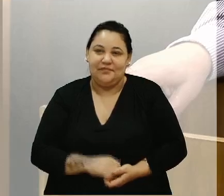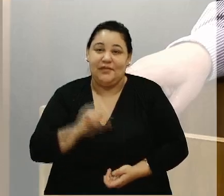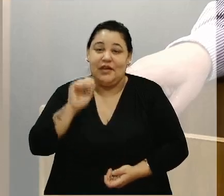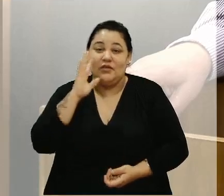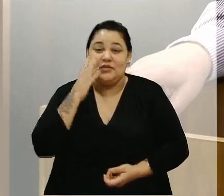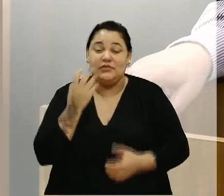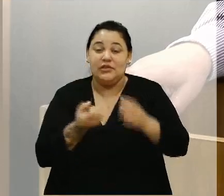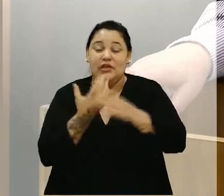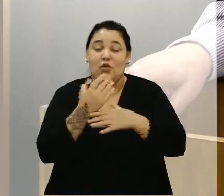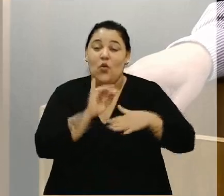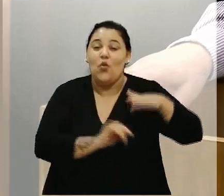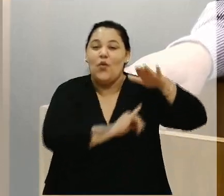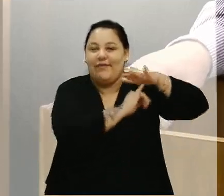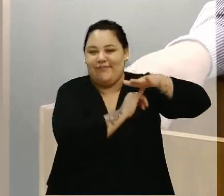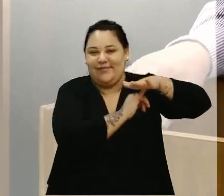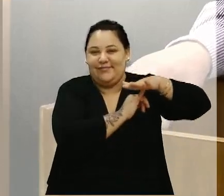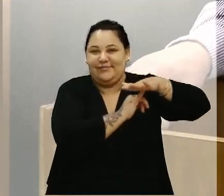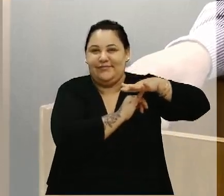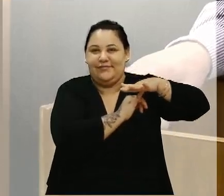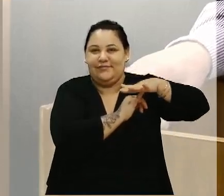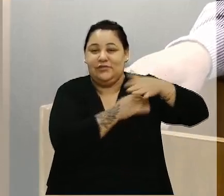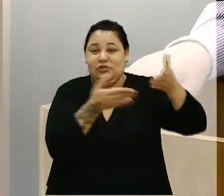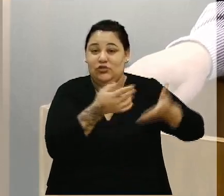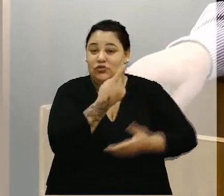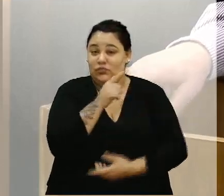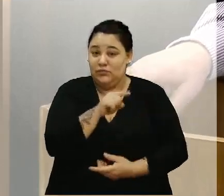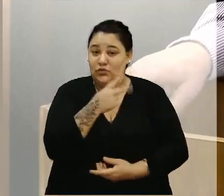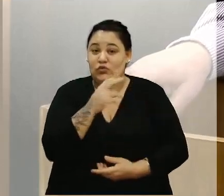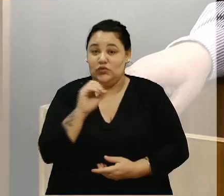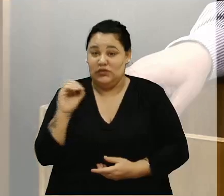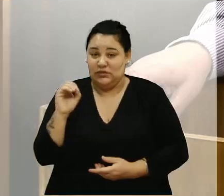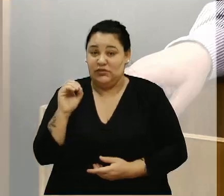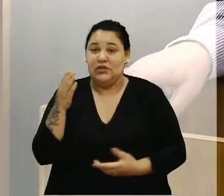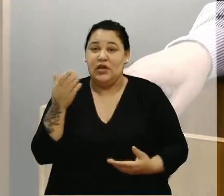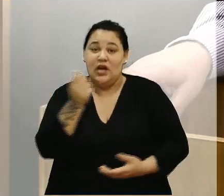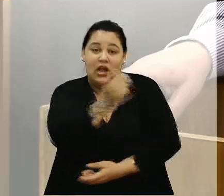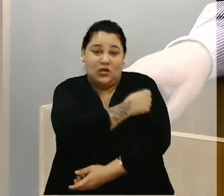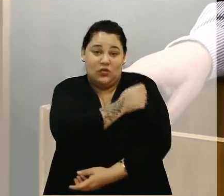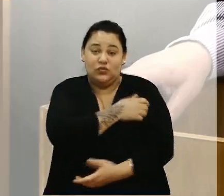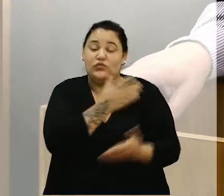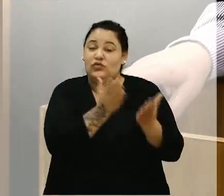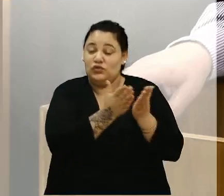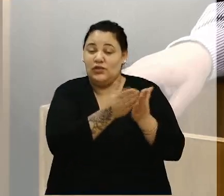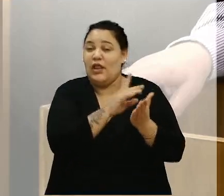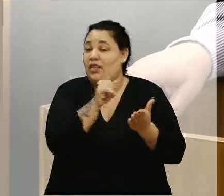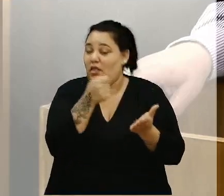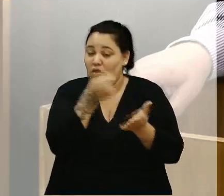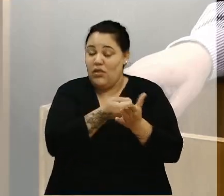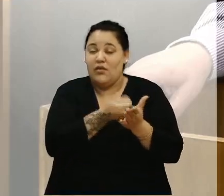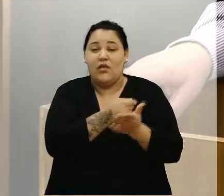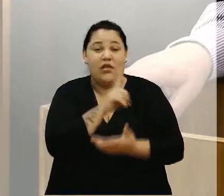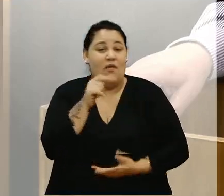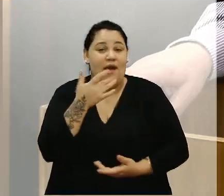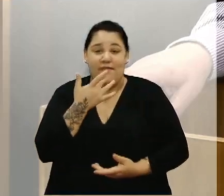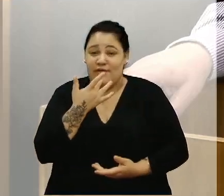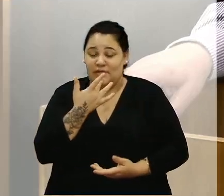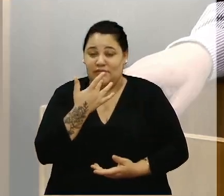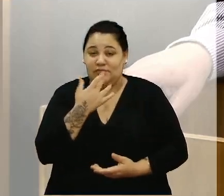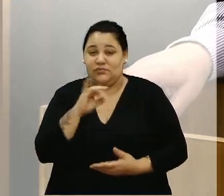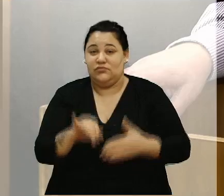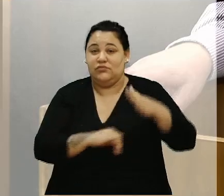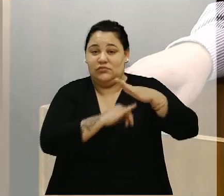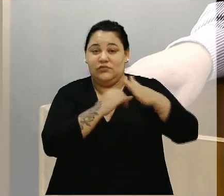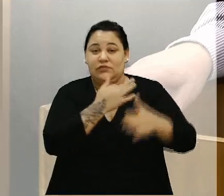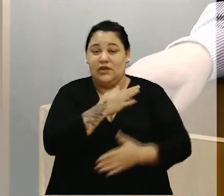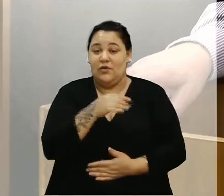Instituto Federal, o IFE, que hoje é 1.200 alunos estudam lá. O senhor sabe, a luta aqui não foi fácil também. Então o Instituto Federal,